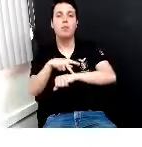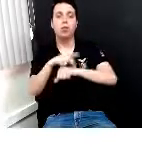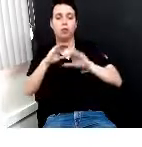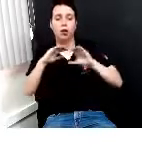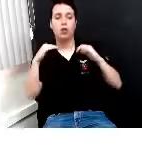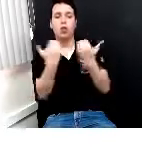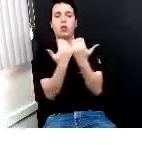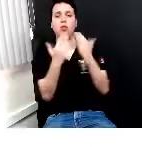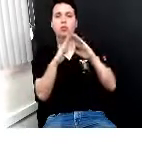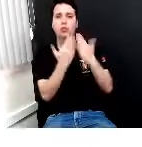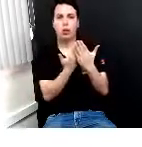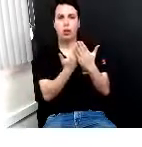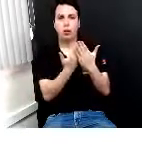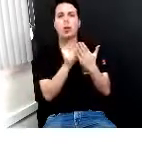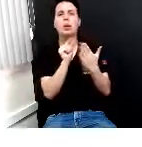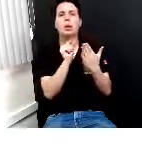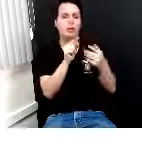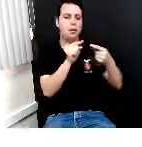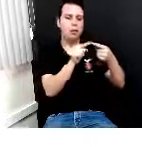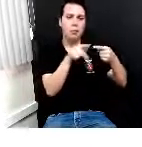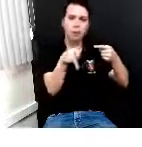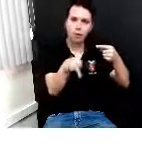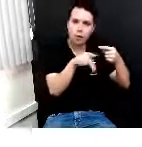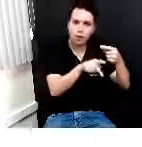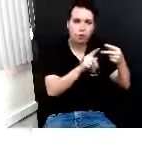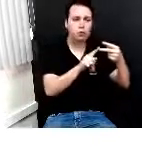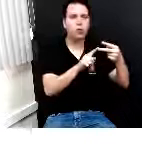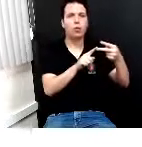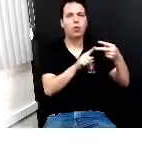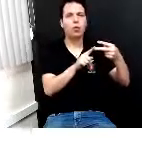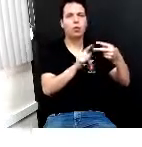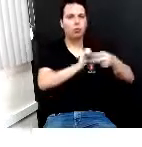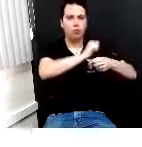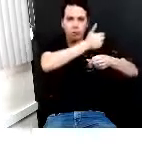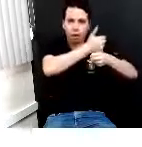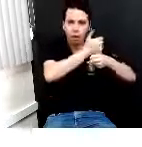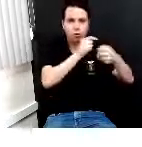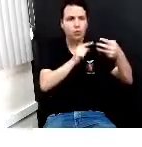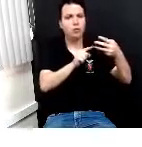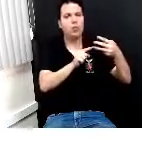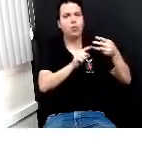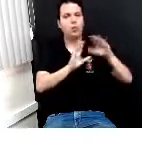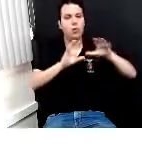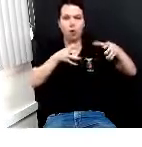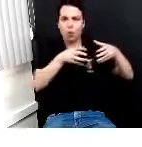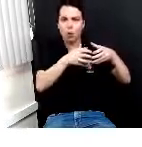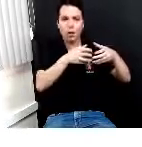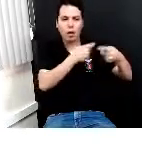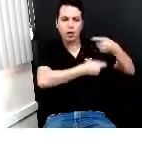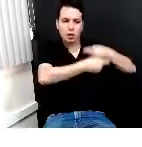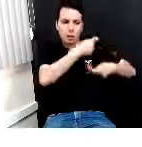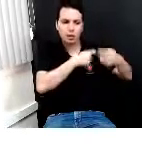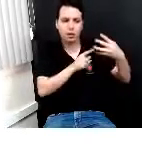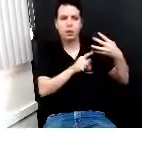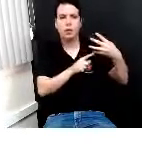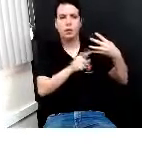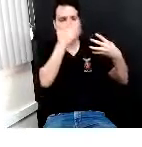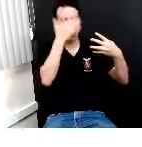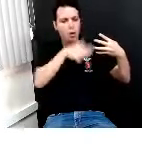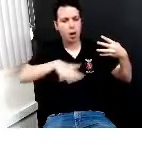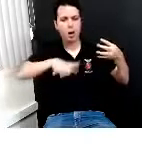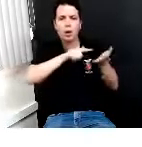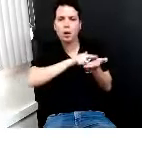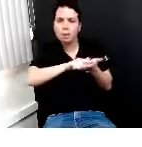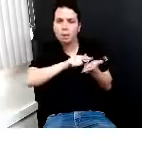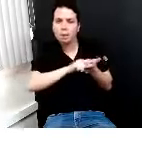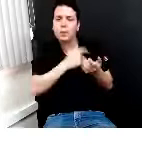escolar, professores, gestores, equipe administrativa, agentes Zoom, né? Então, nós temos basicamente